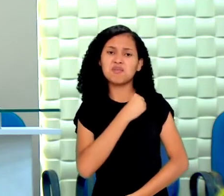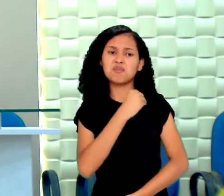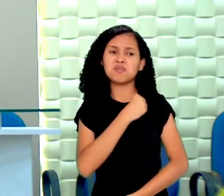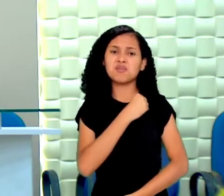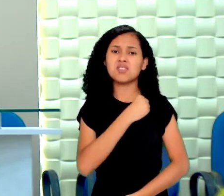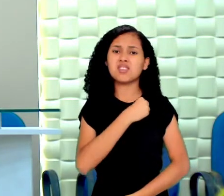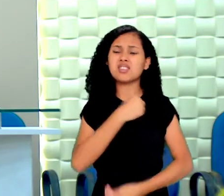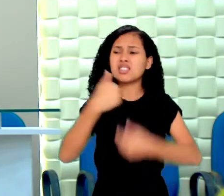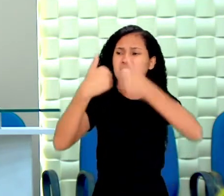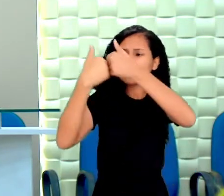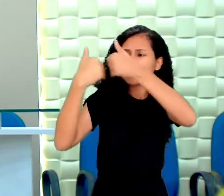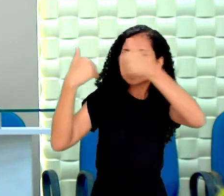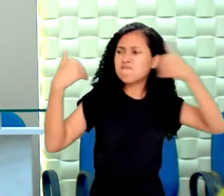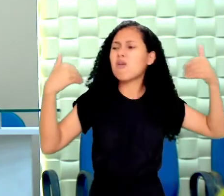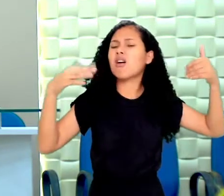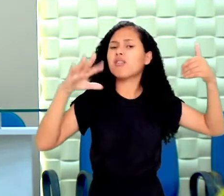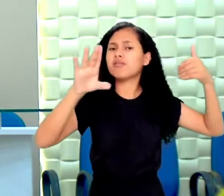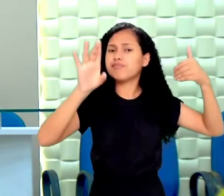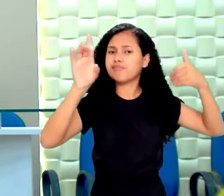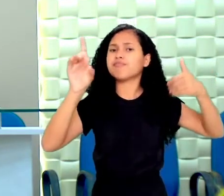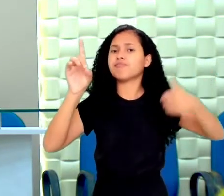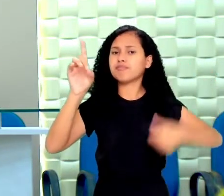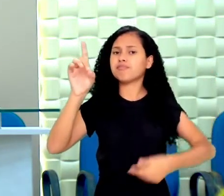estava separada de Deus.